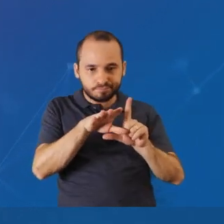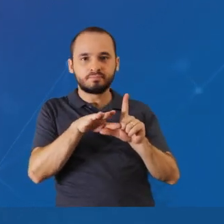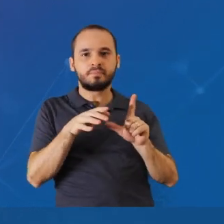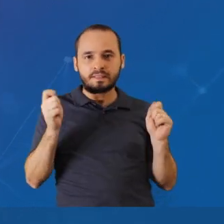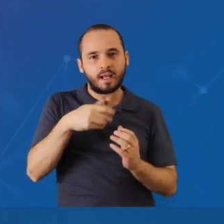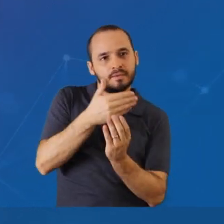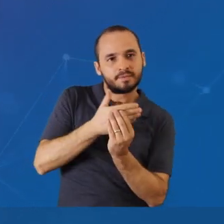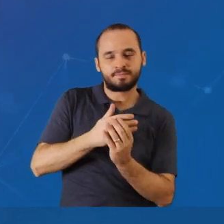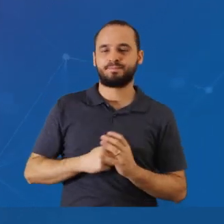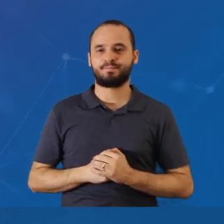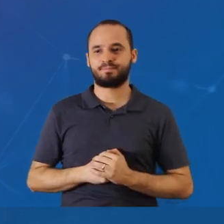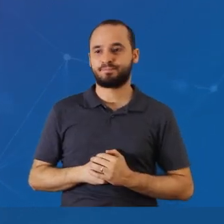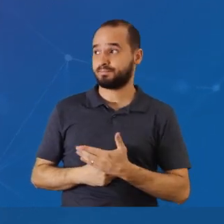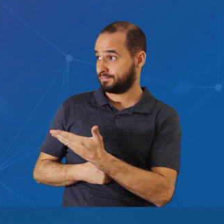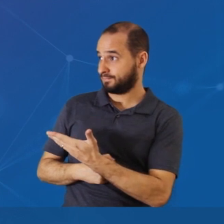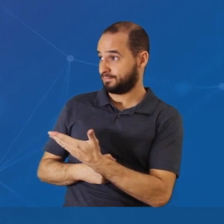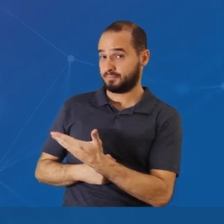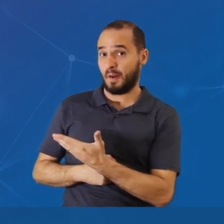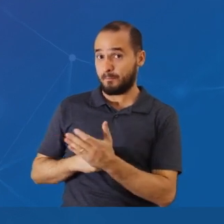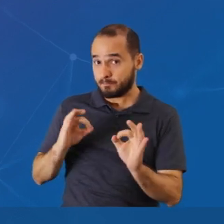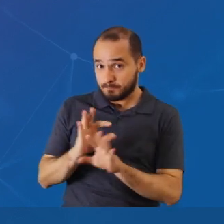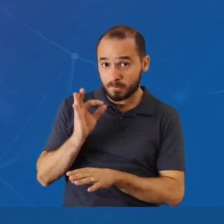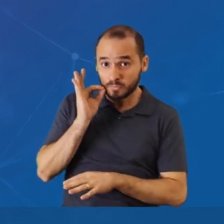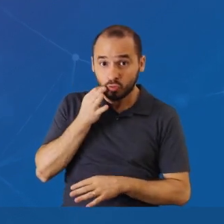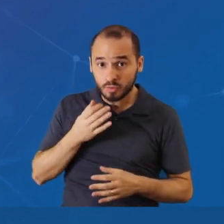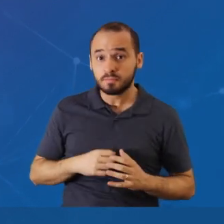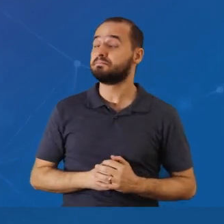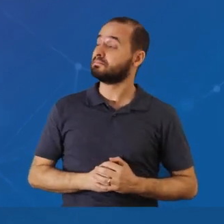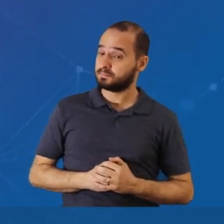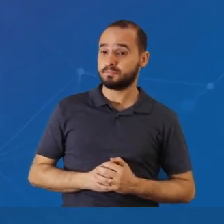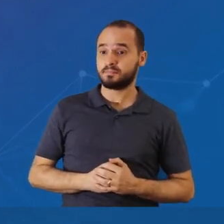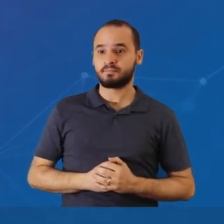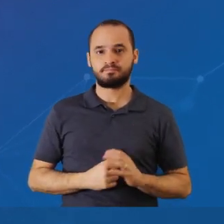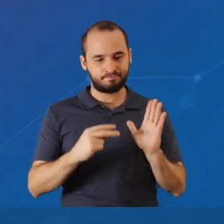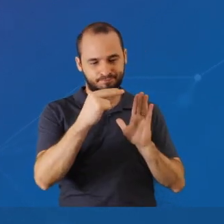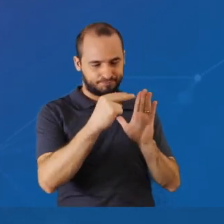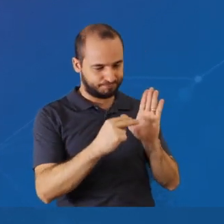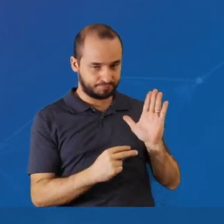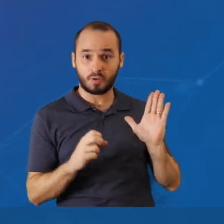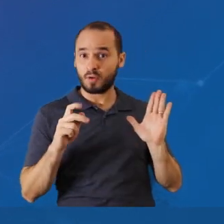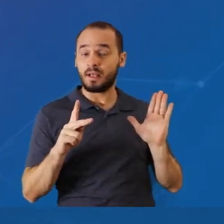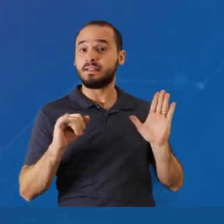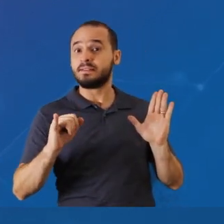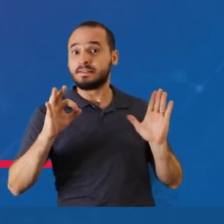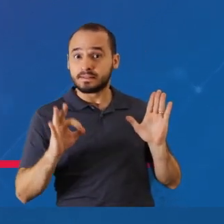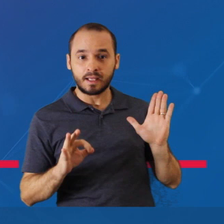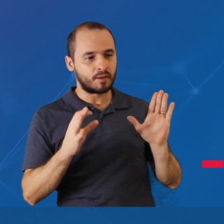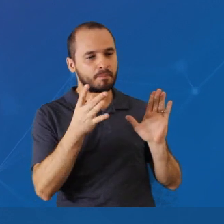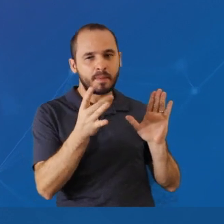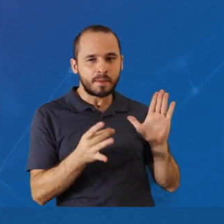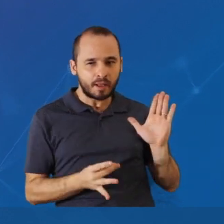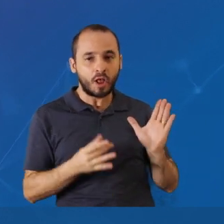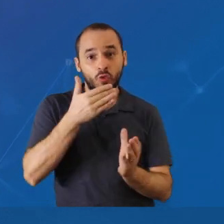os documentos, toque em Continuar. Pronto, a operação foi concluída. Se estiver tudo certo com os documentos, seu contrato